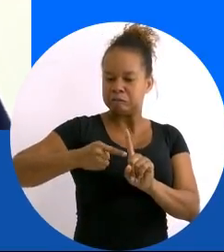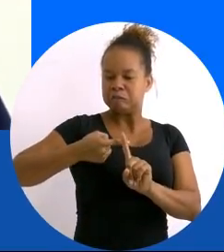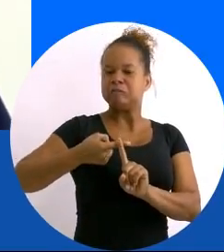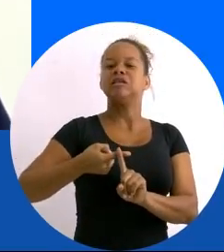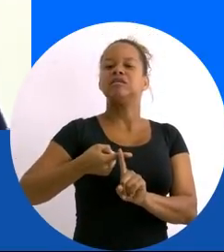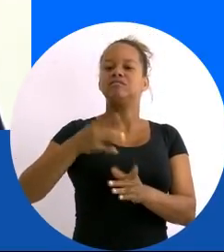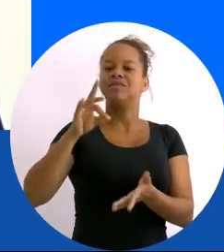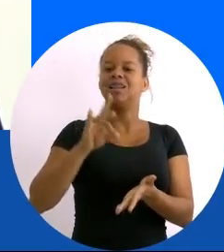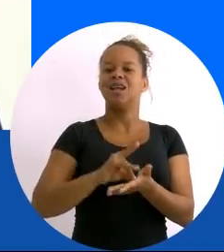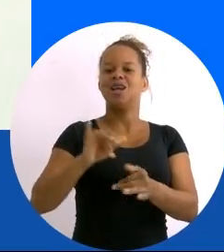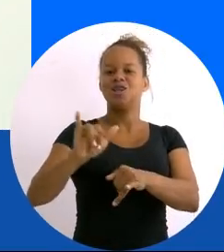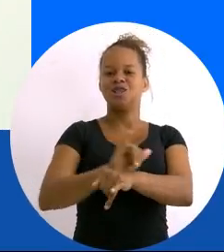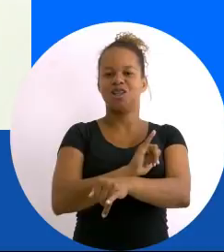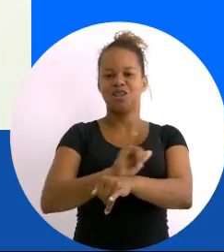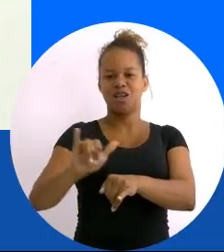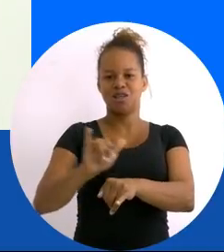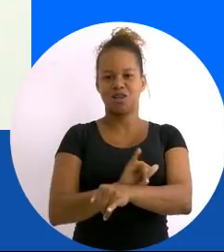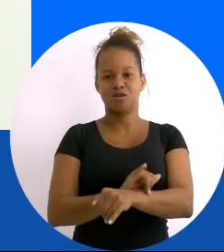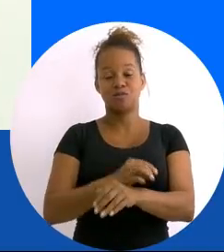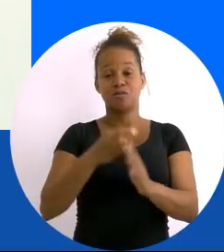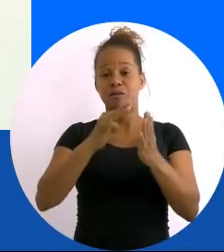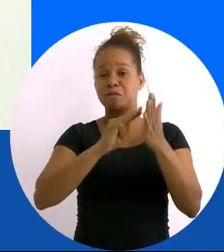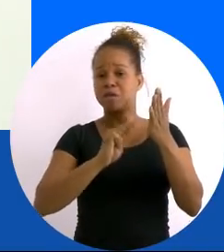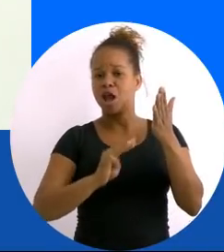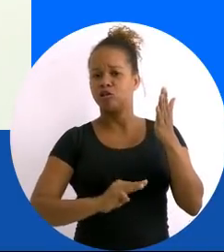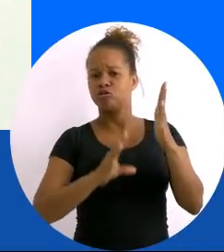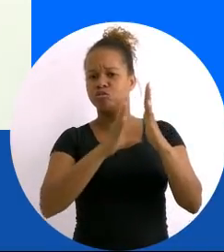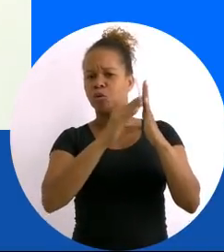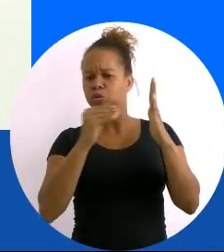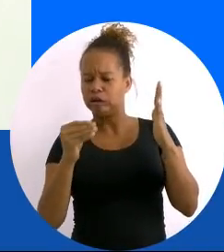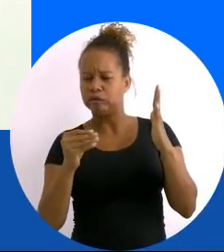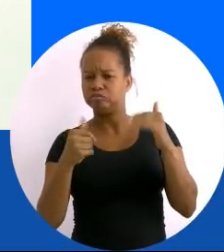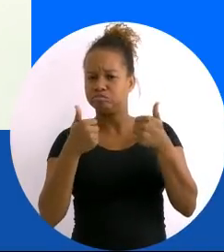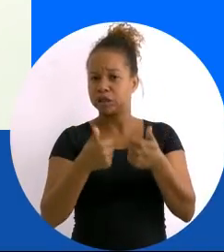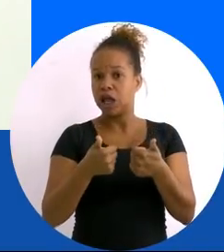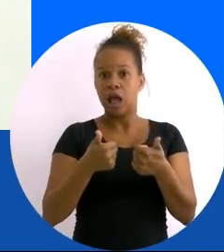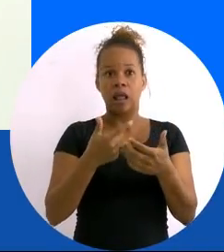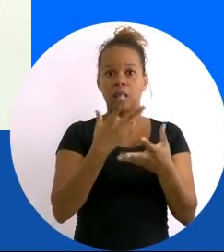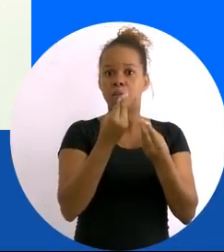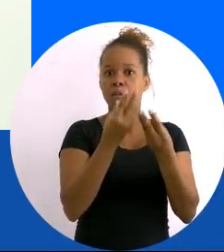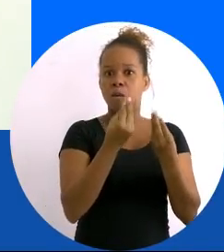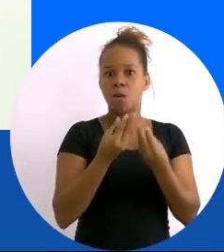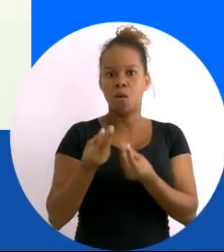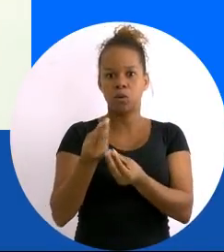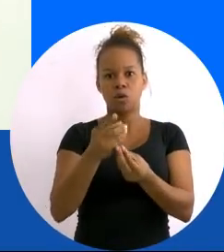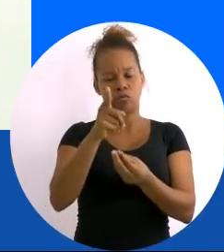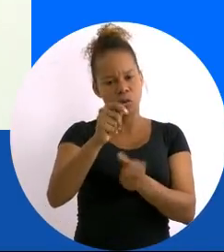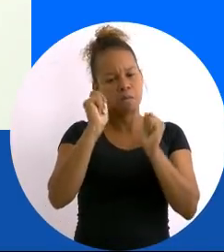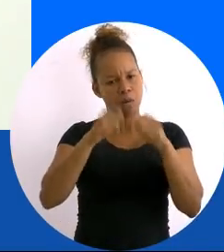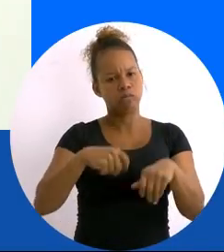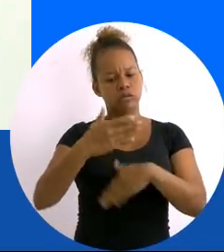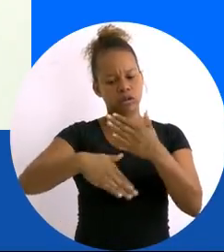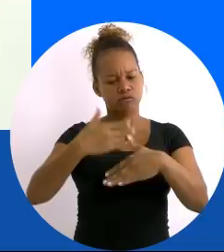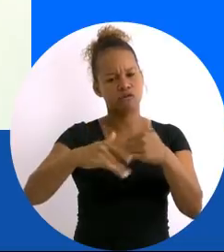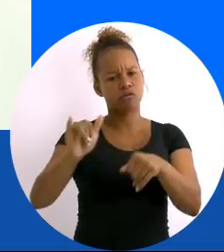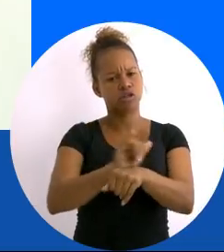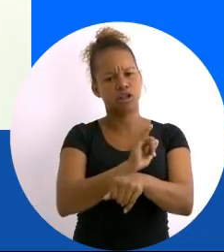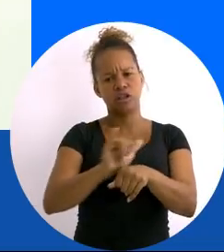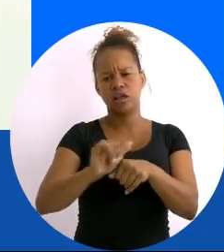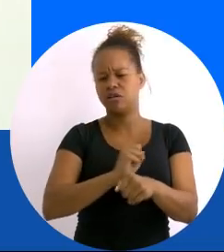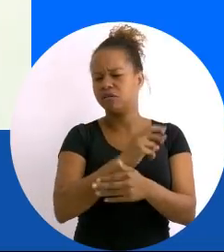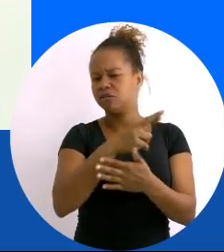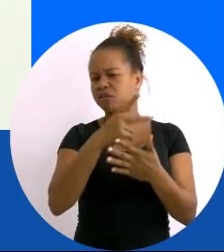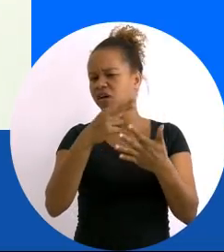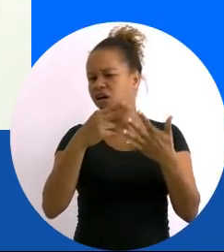legítima estratégia. Métodos, modelos, existem muitos. Você pode desenvolver estratégias de